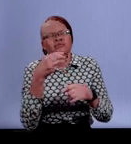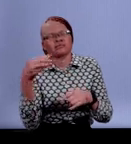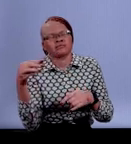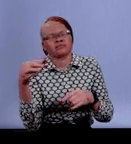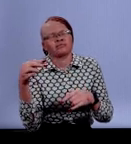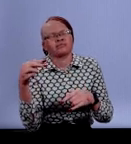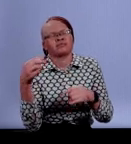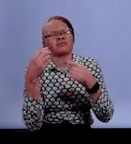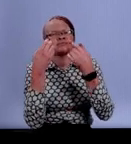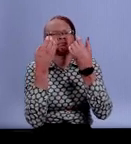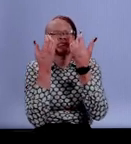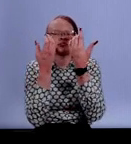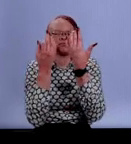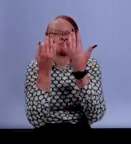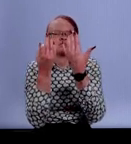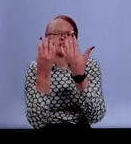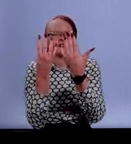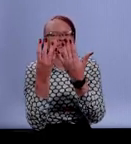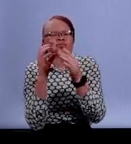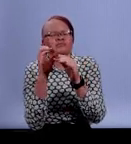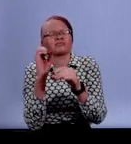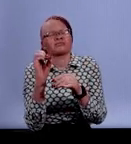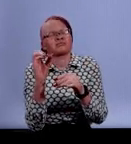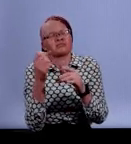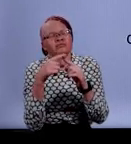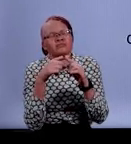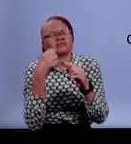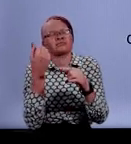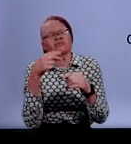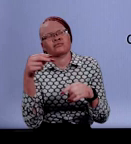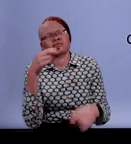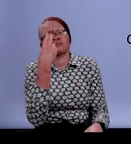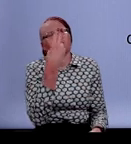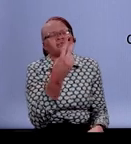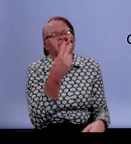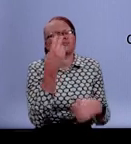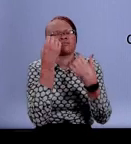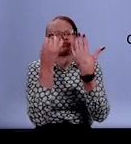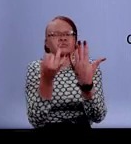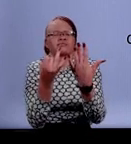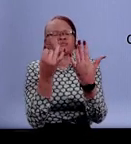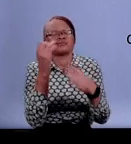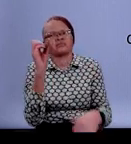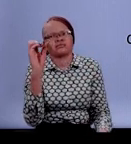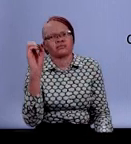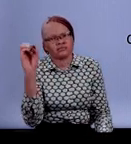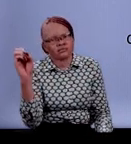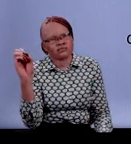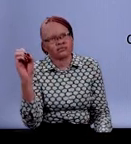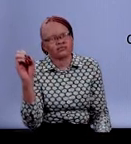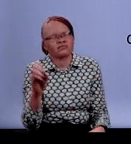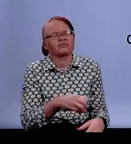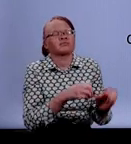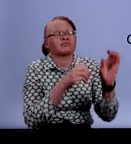a 900 vezes 30 = 27 mil II Oi Aline de